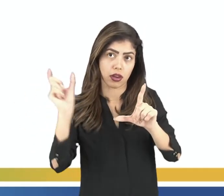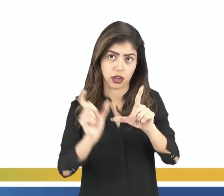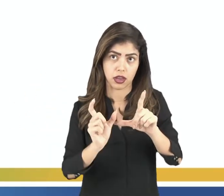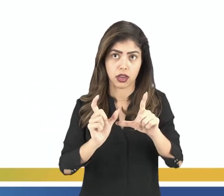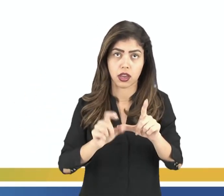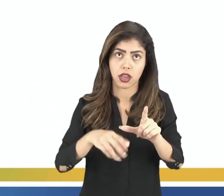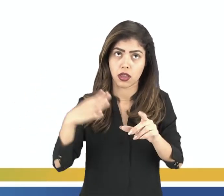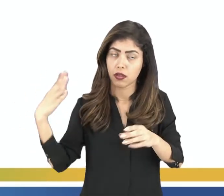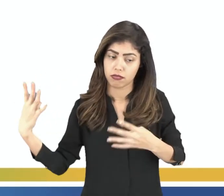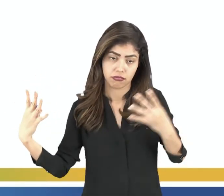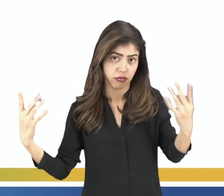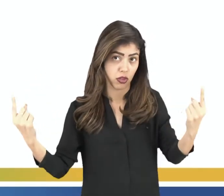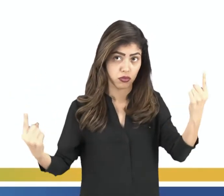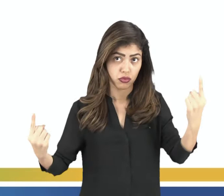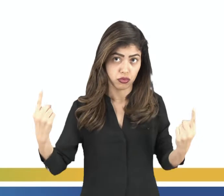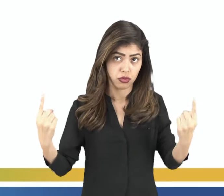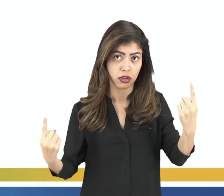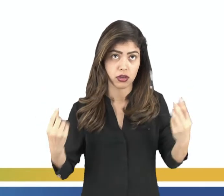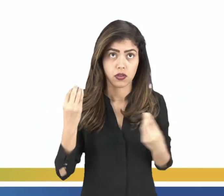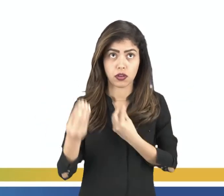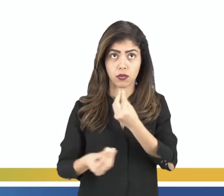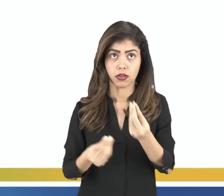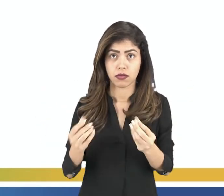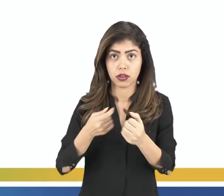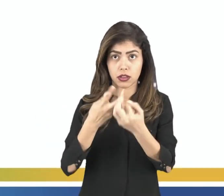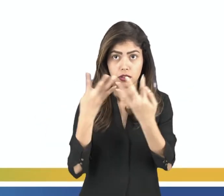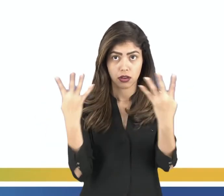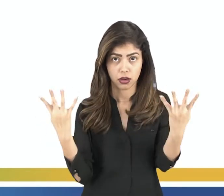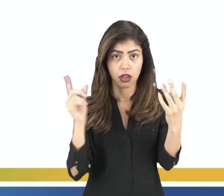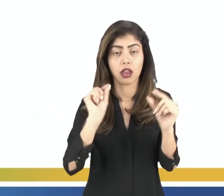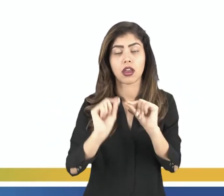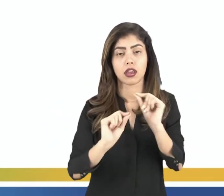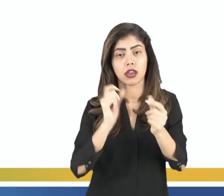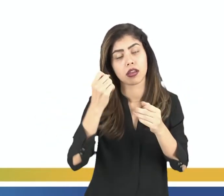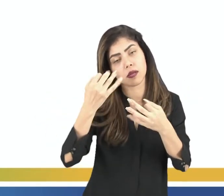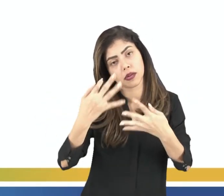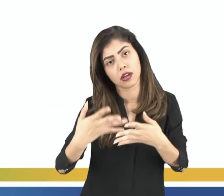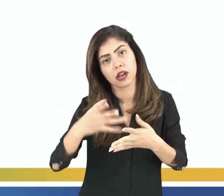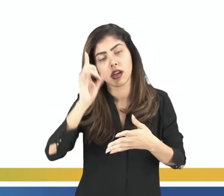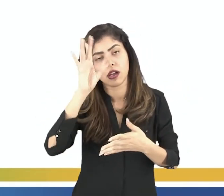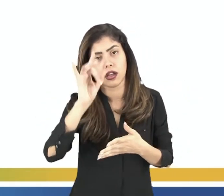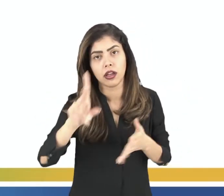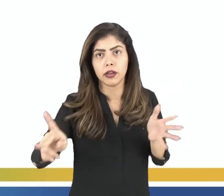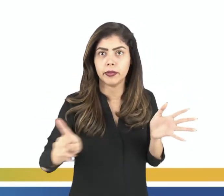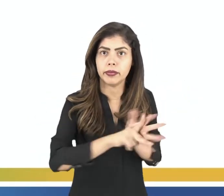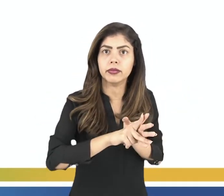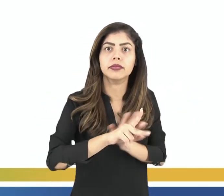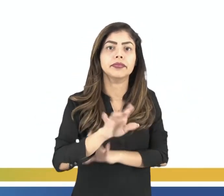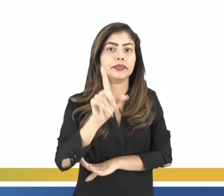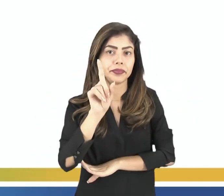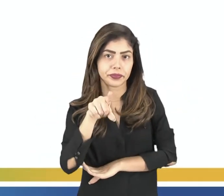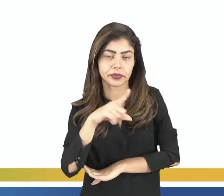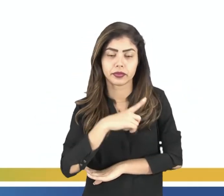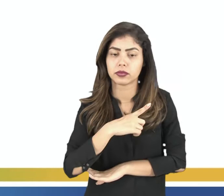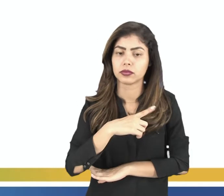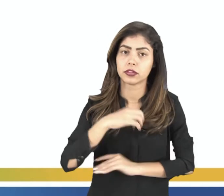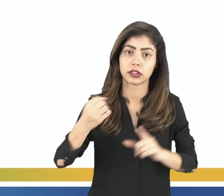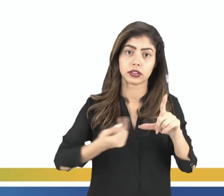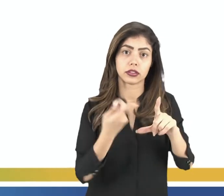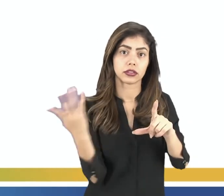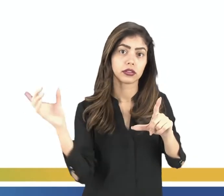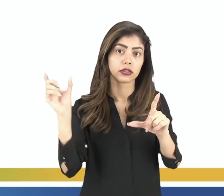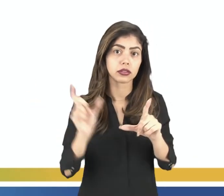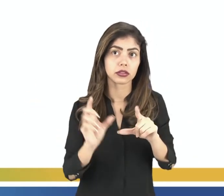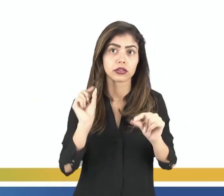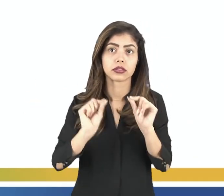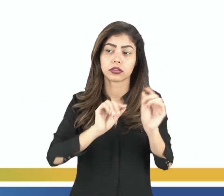os lados da equação, como foi dado, né, nas aulas anteriores, falando sobre as propriedades de logaritmos, onde eu vou colocar aqui de um